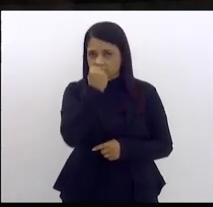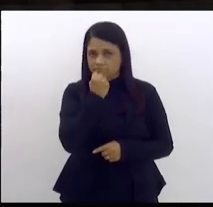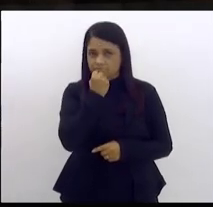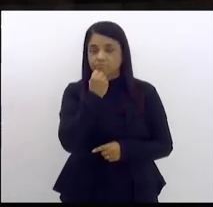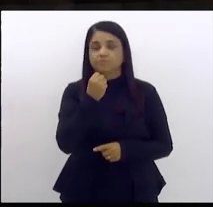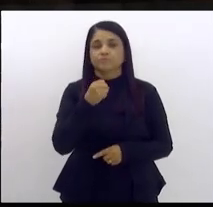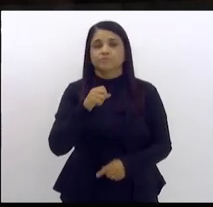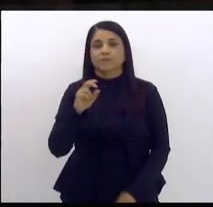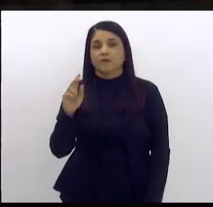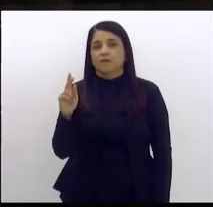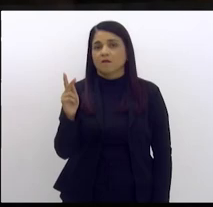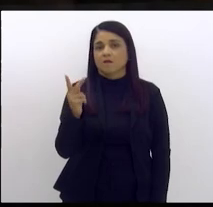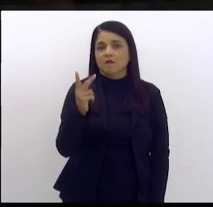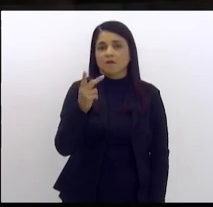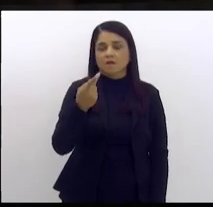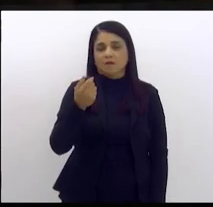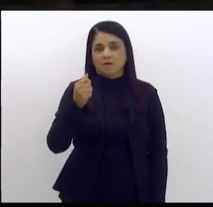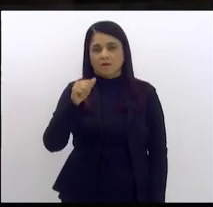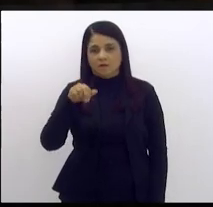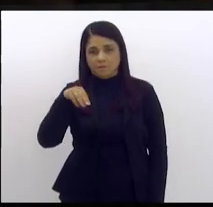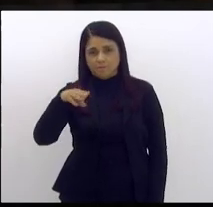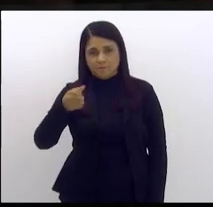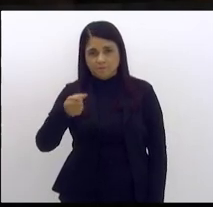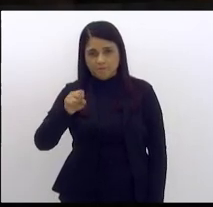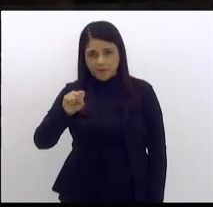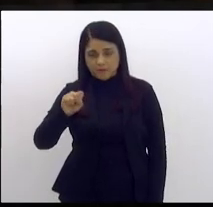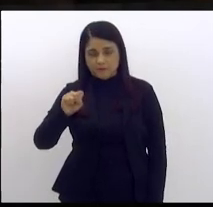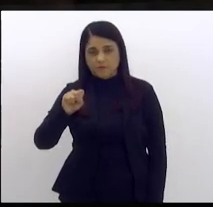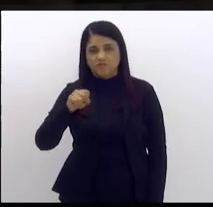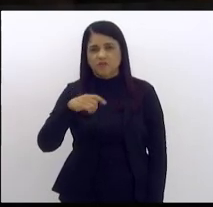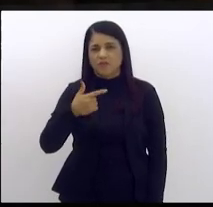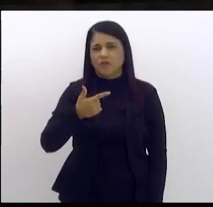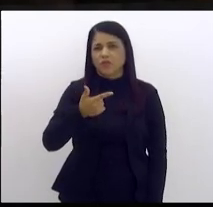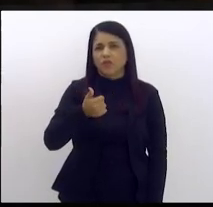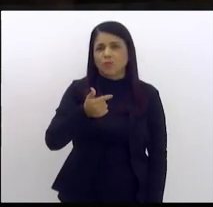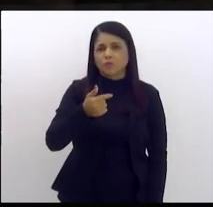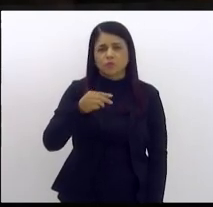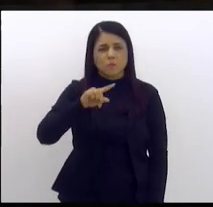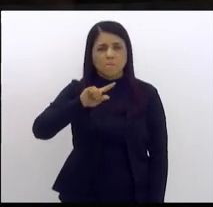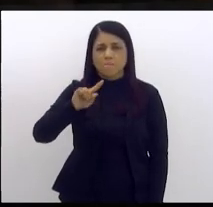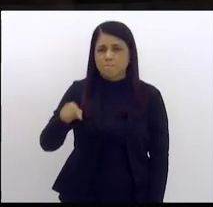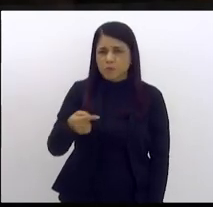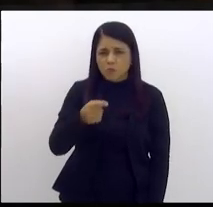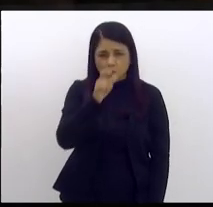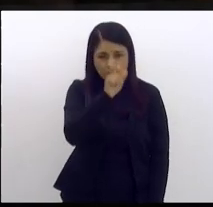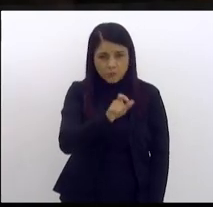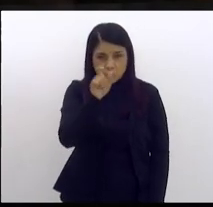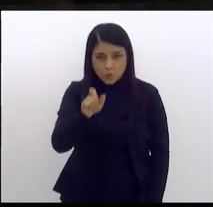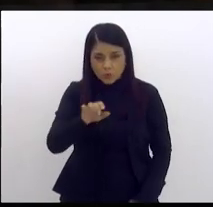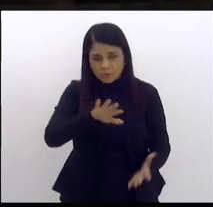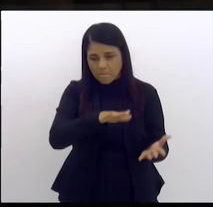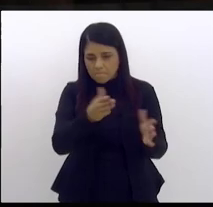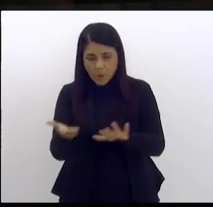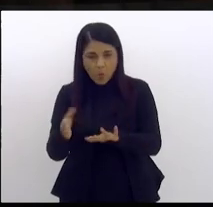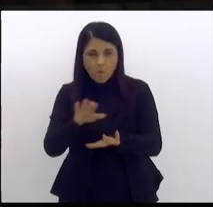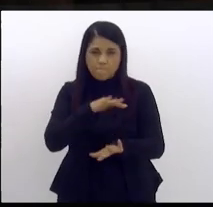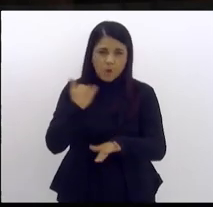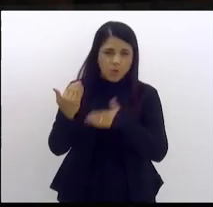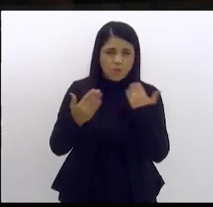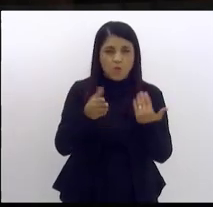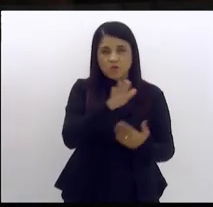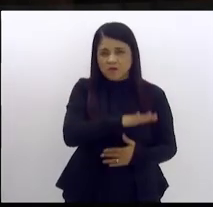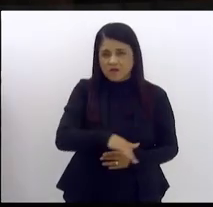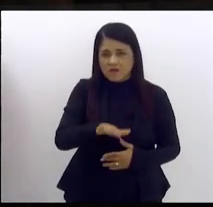supus que morreriam mais de 10.000 já tá em quase 12.000 pessoas mortas entre crianças